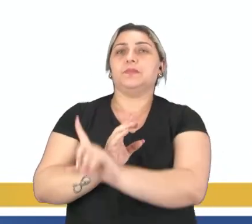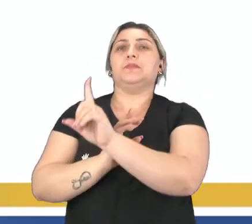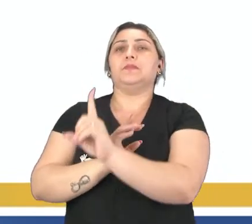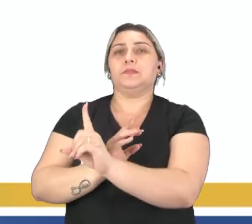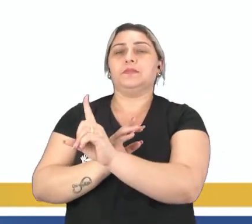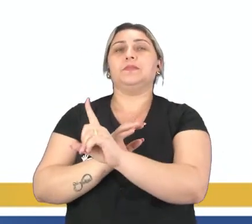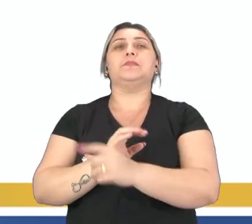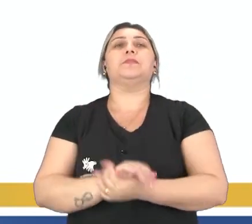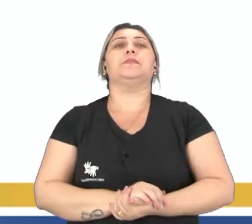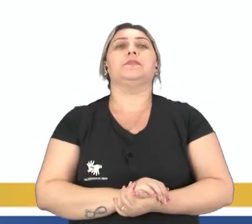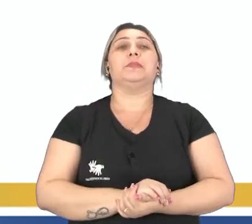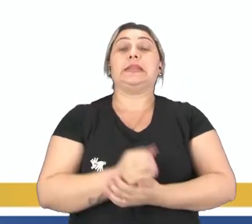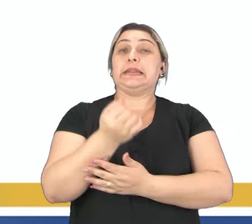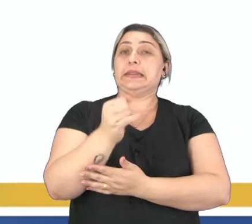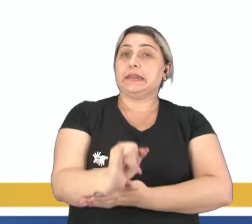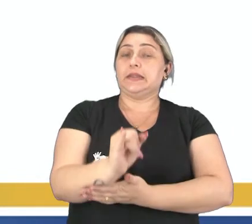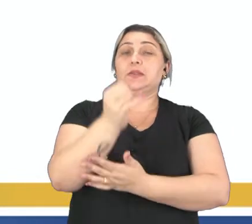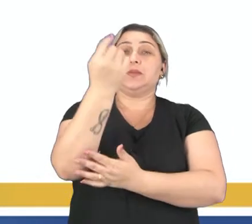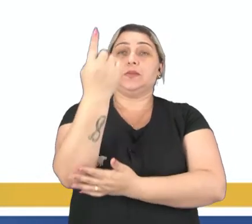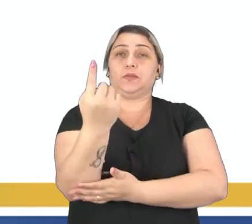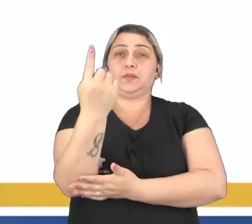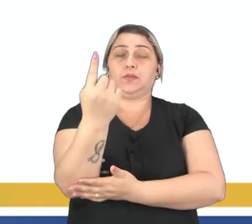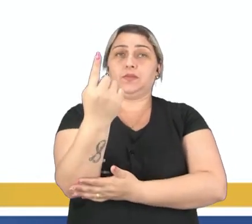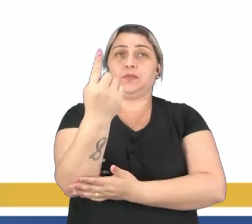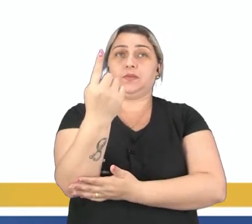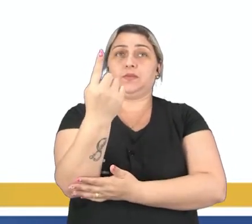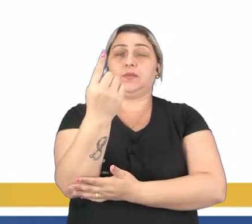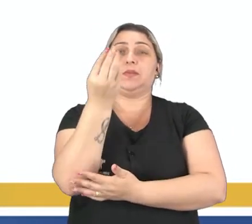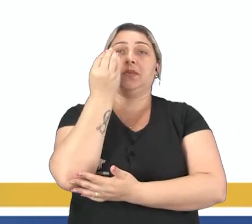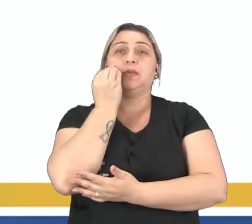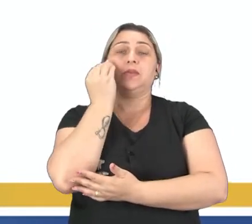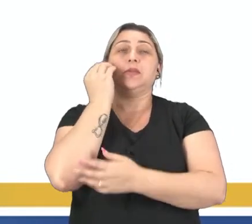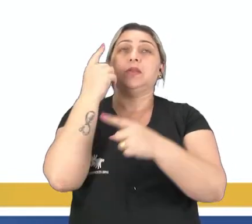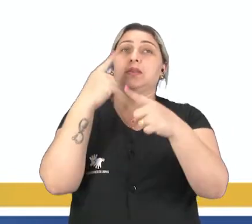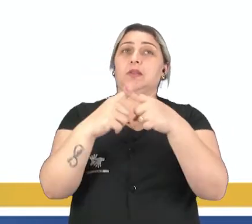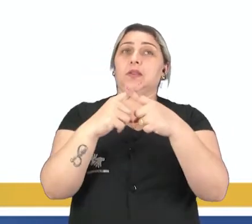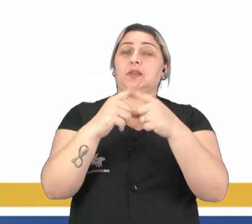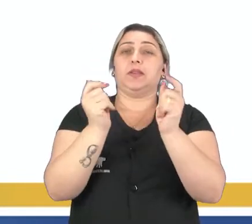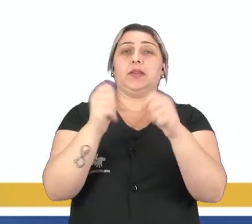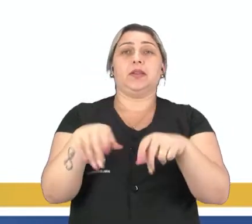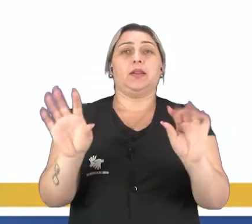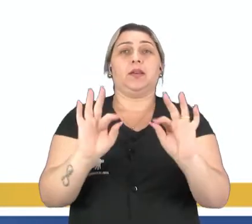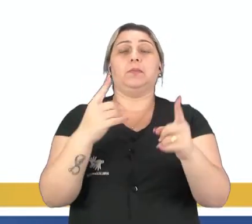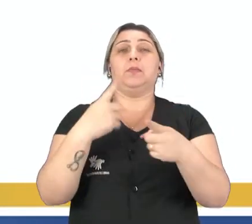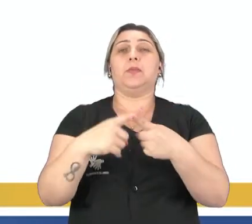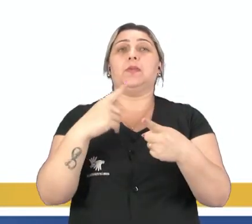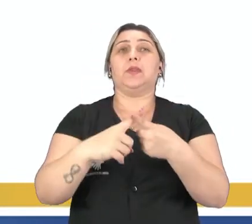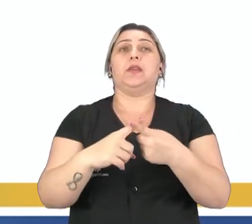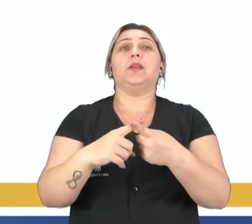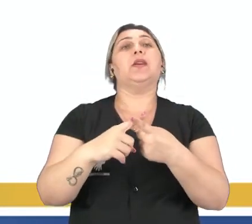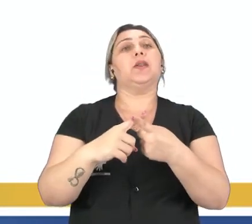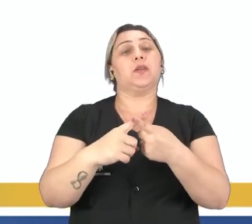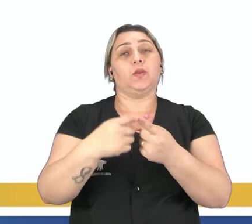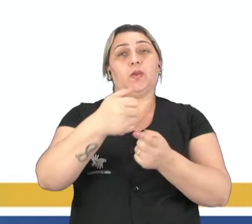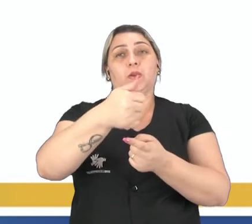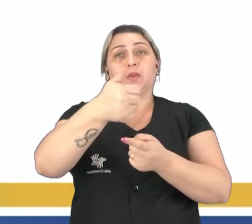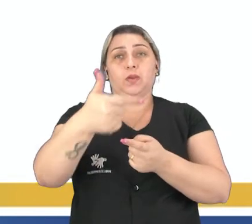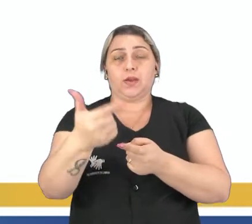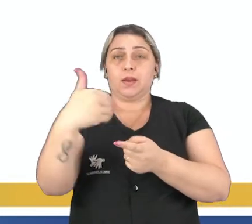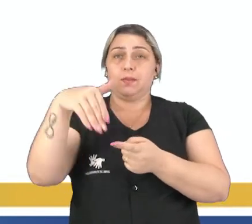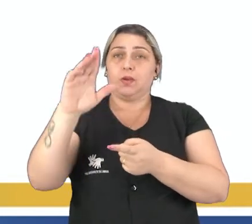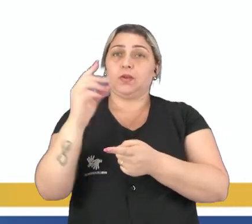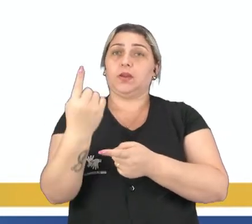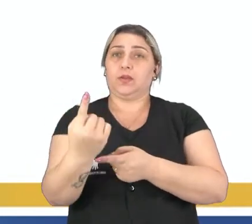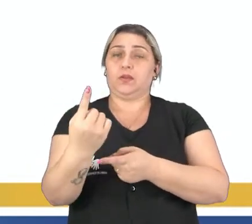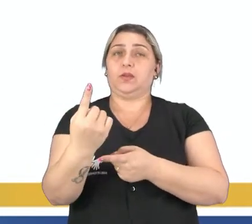direita. Se eu pegar o 1 e tentar dividir para 12, não vai dar. Por quê? Porque o 12 é maior do que o 1,